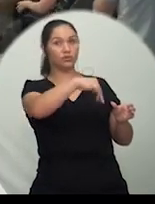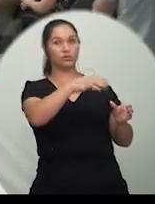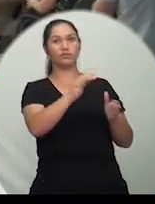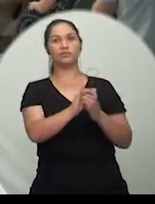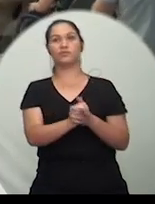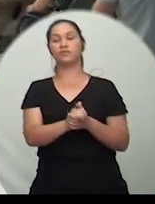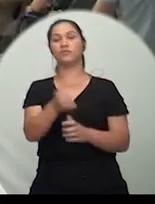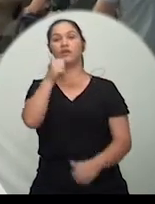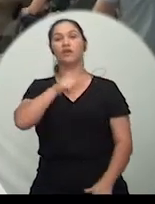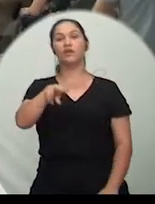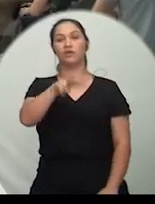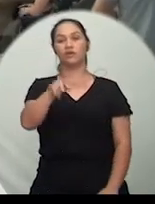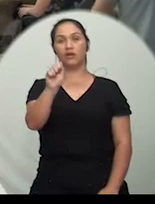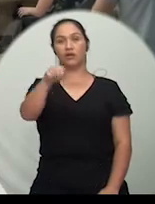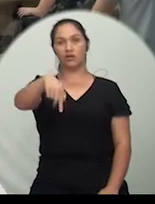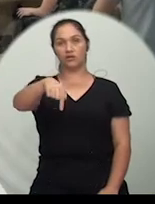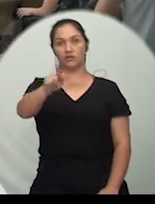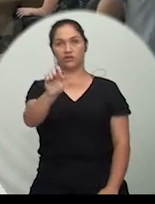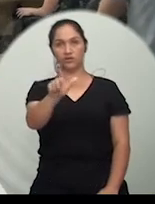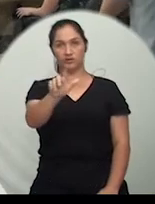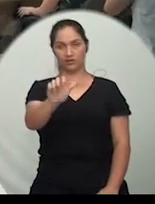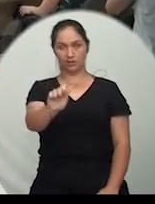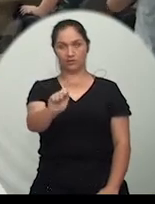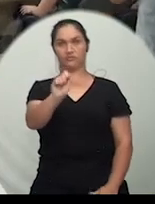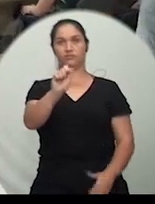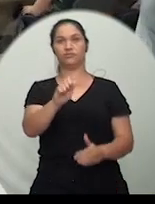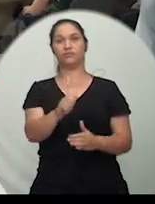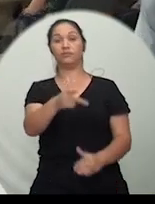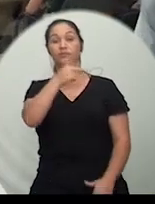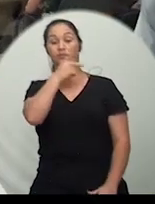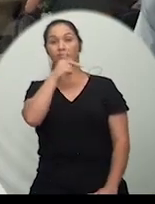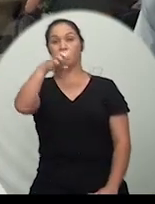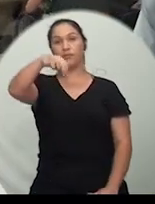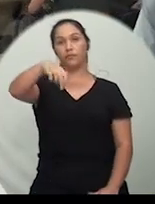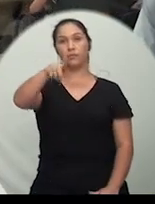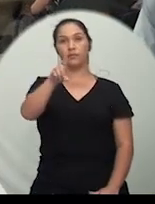Vereadora Ângela Melo, MDB.